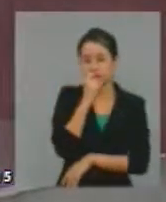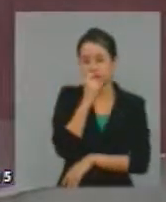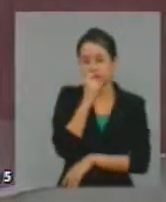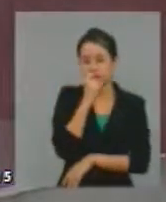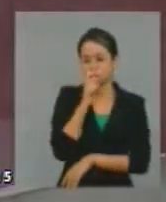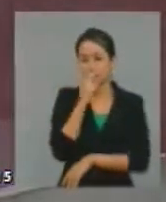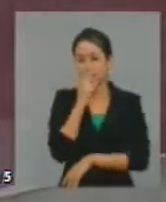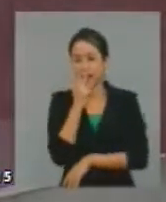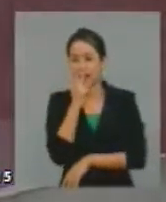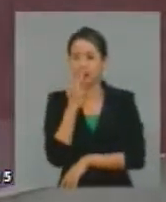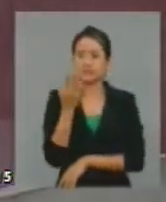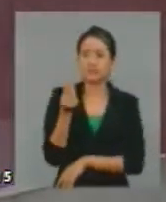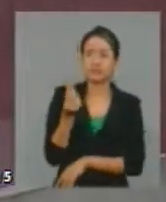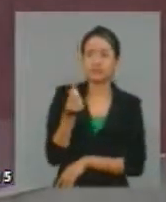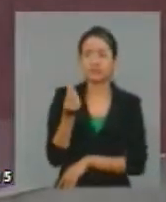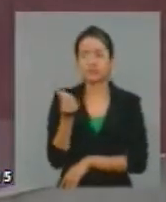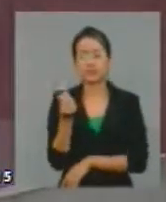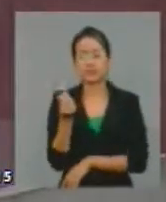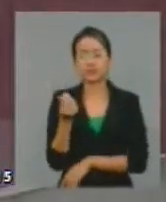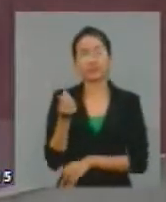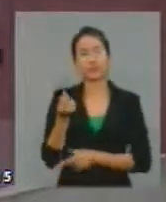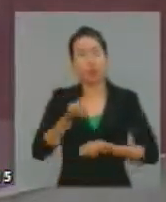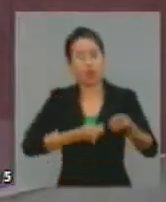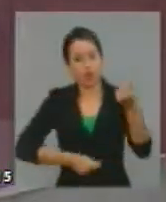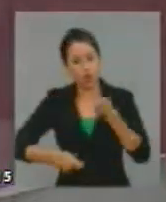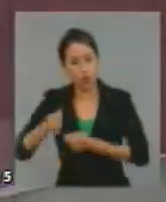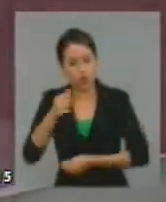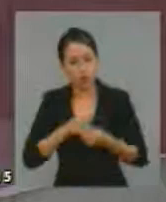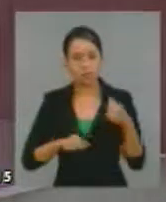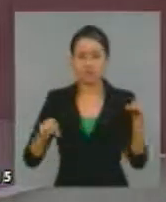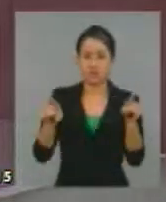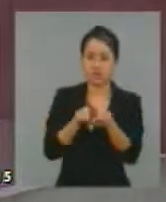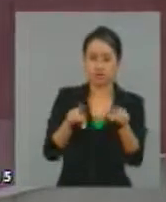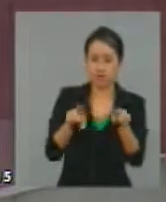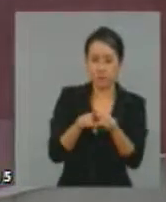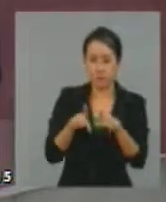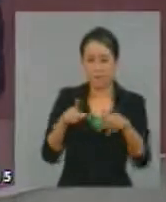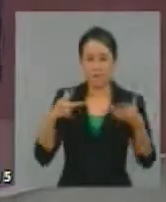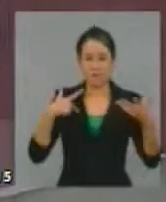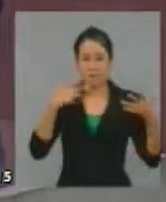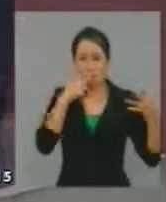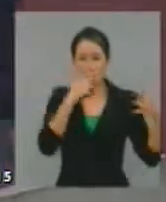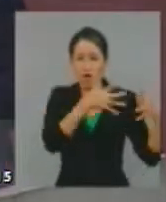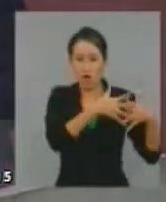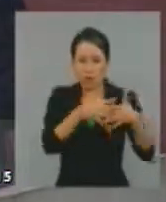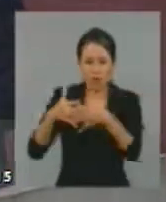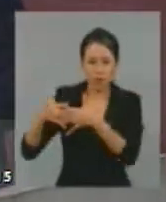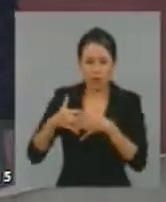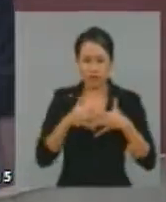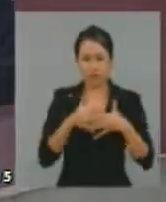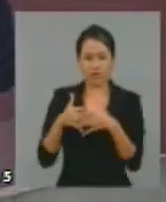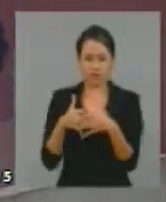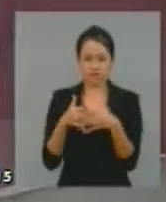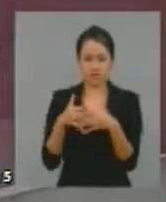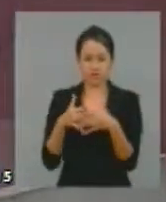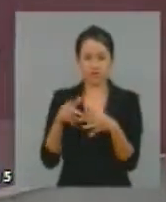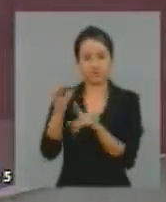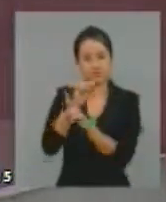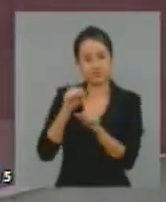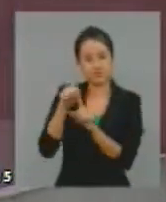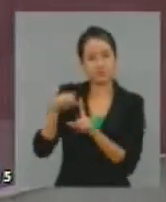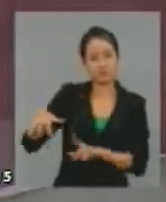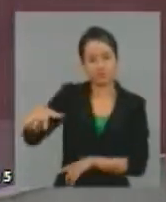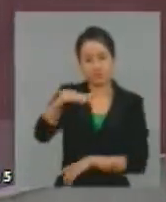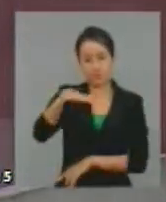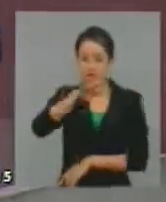entre a economia e o nível de conflito letal numa dada sociedade. Não é assim.